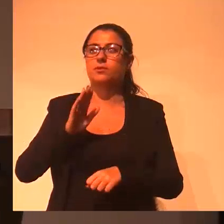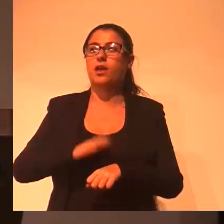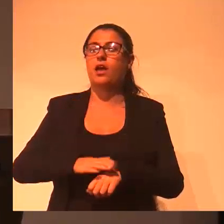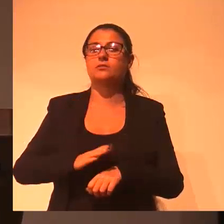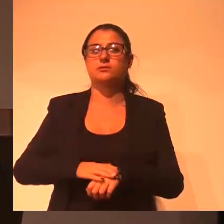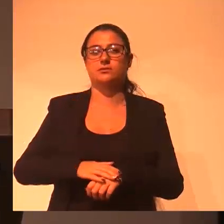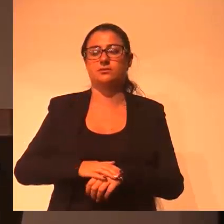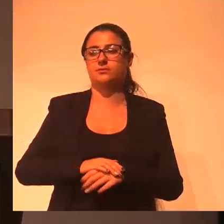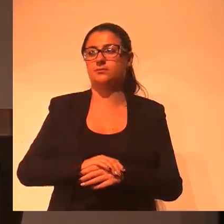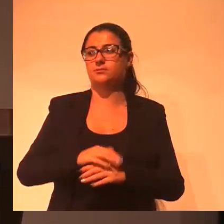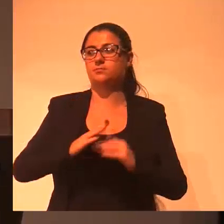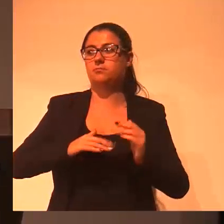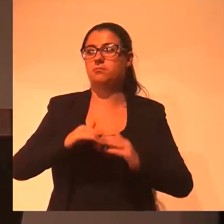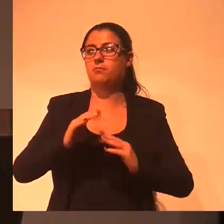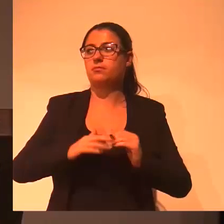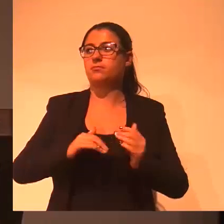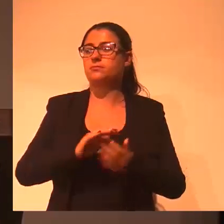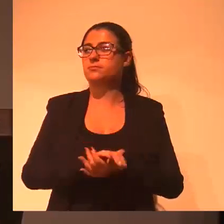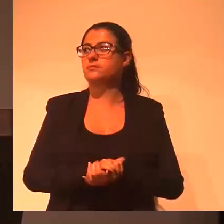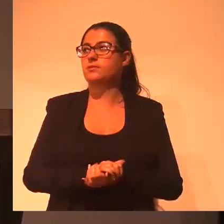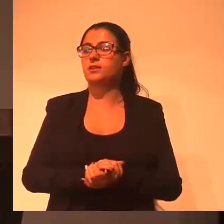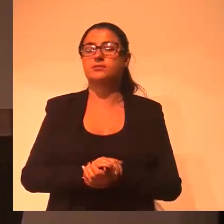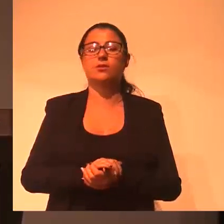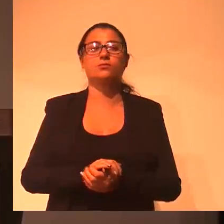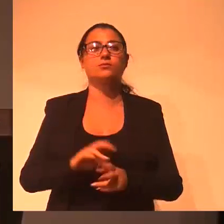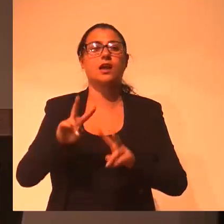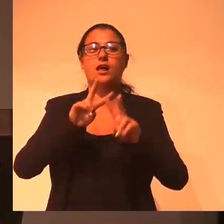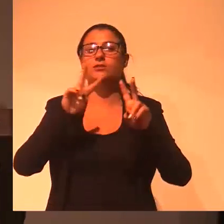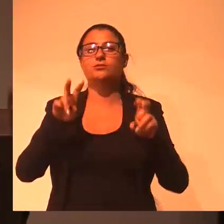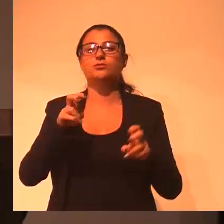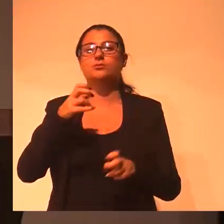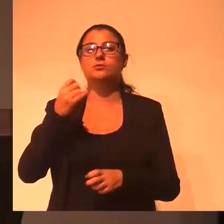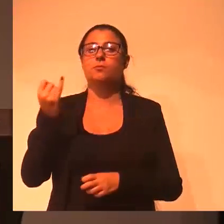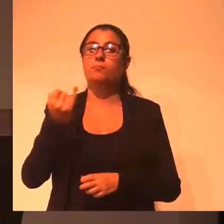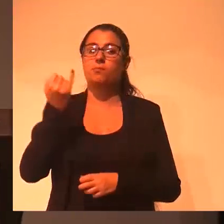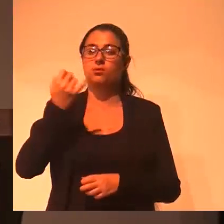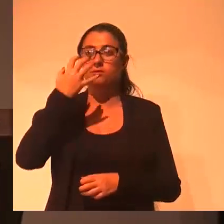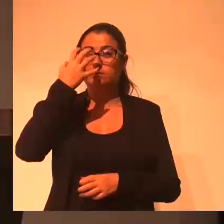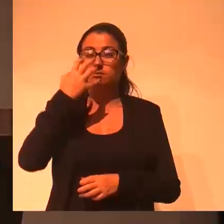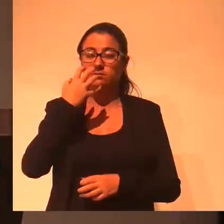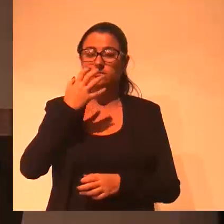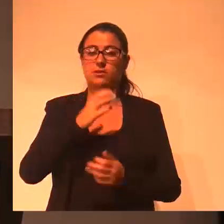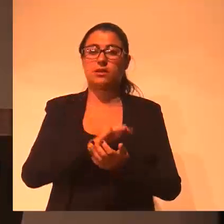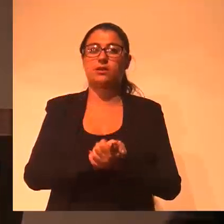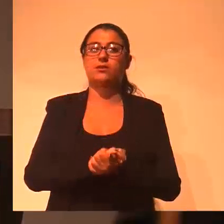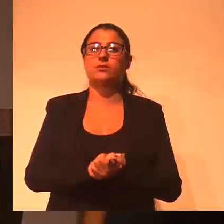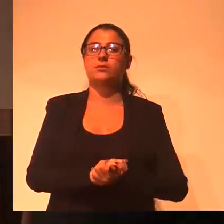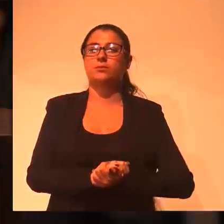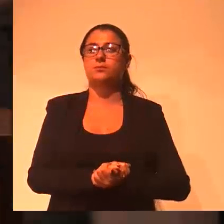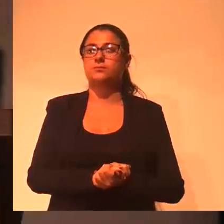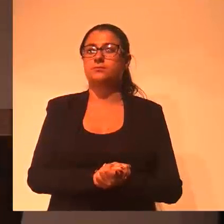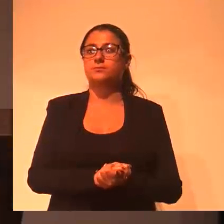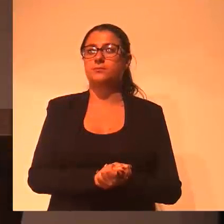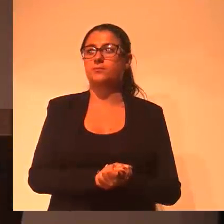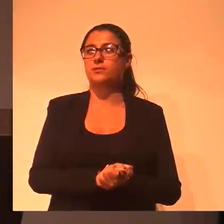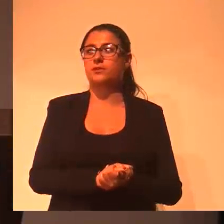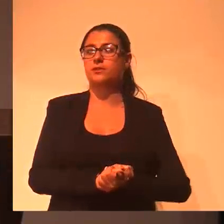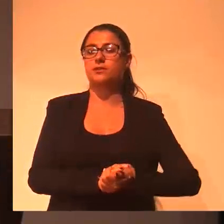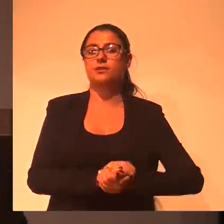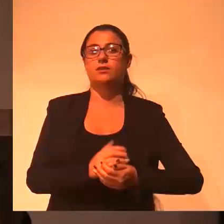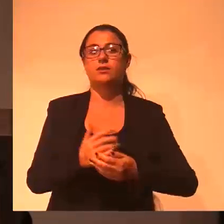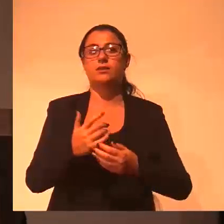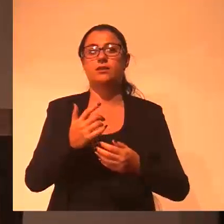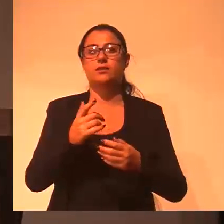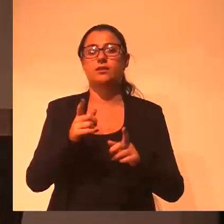dos assuntos importantes e tão sérios como a questão do suicídio do mês de setembro. Eu